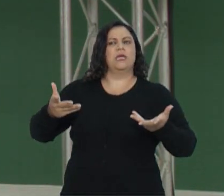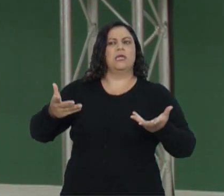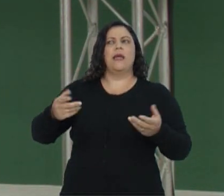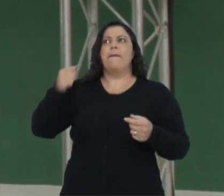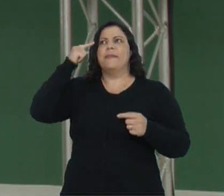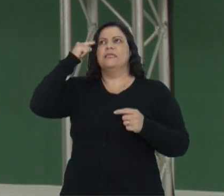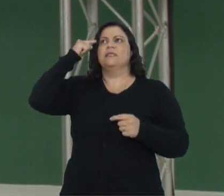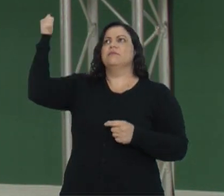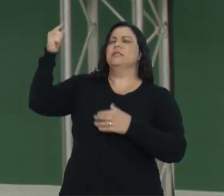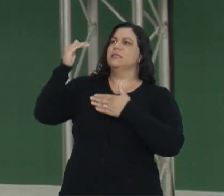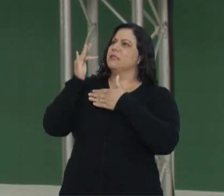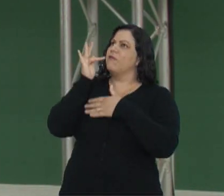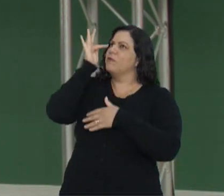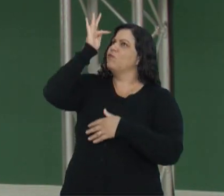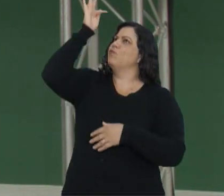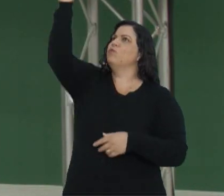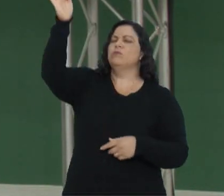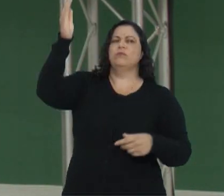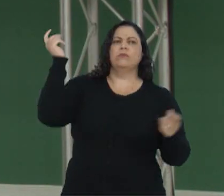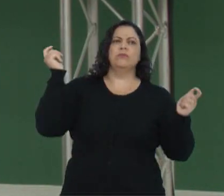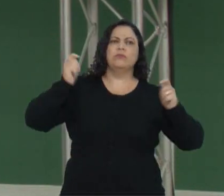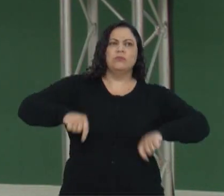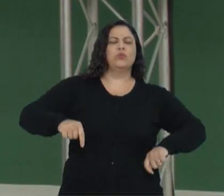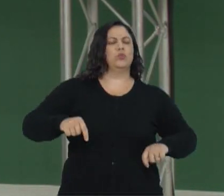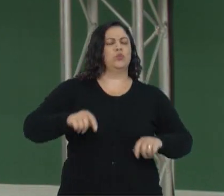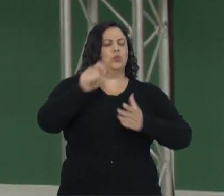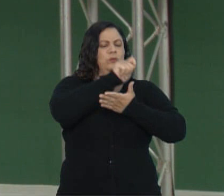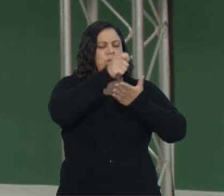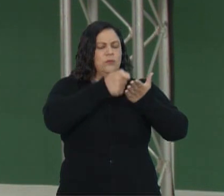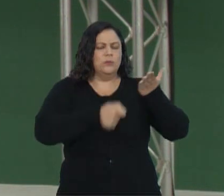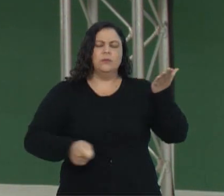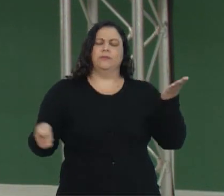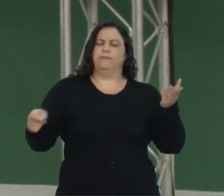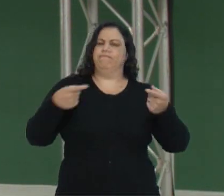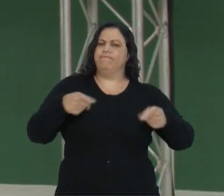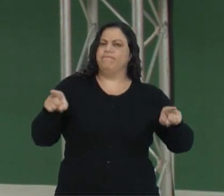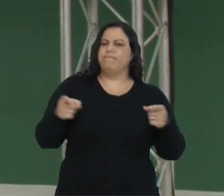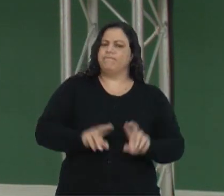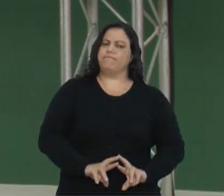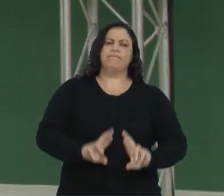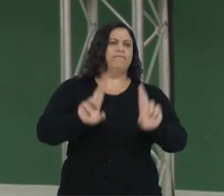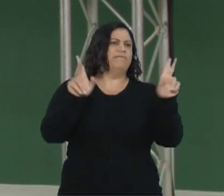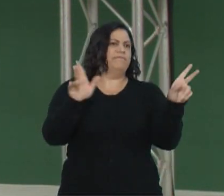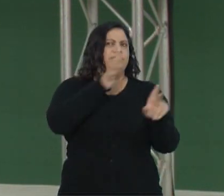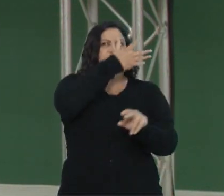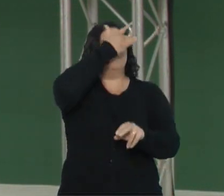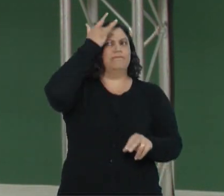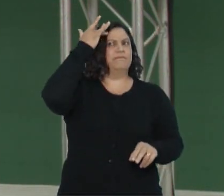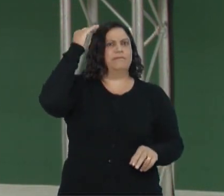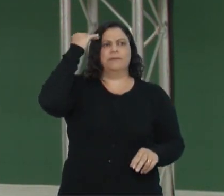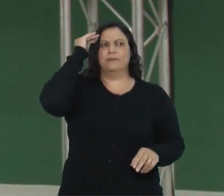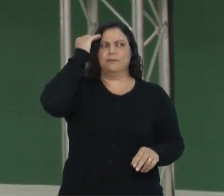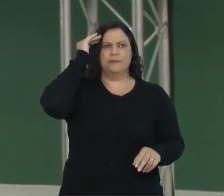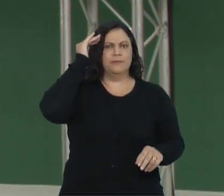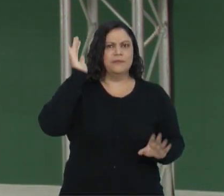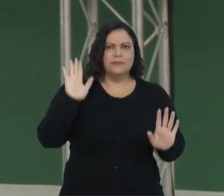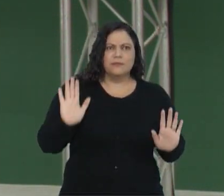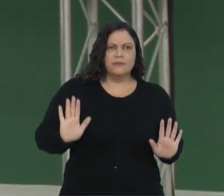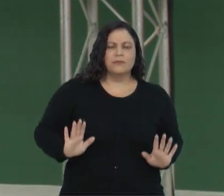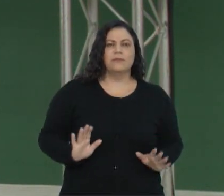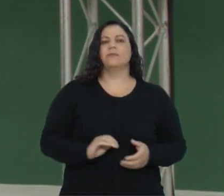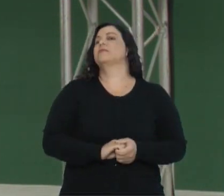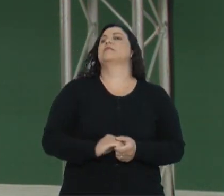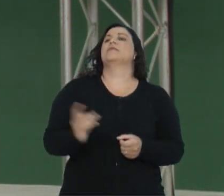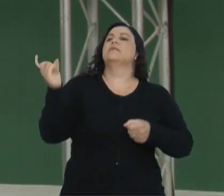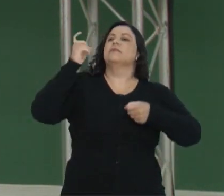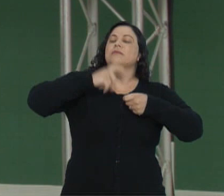né? E as pessoas muitas vezes não entendiam, né? Vamos botar um pouquinho de uma música dele aqui,